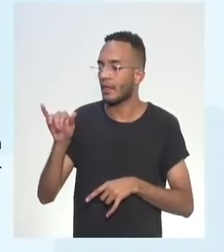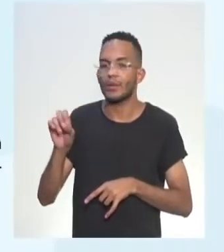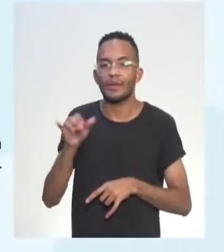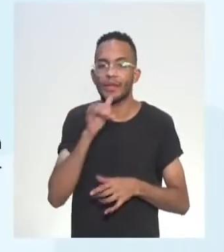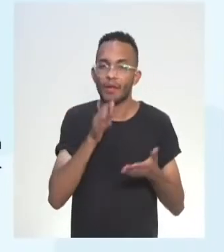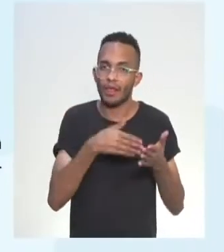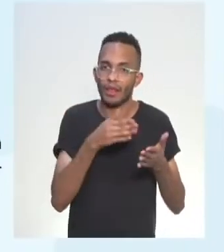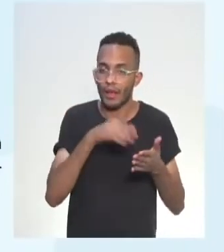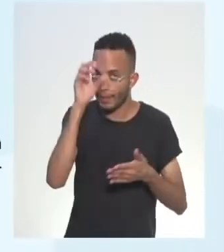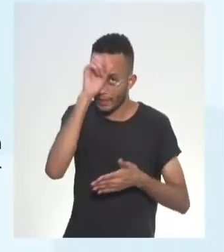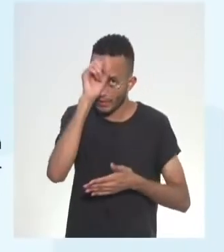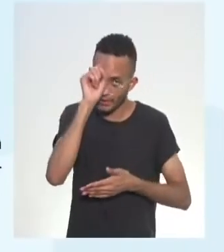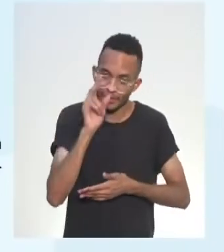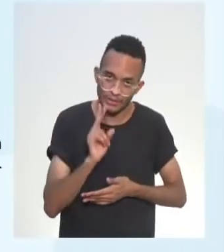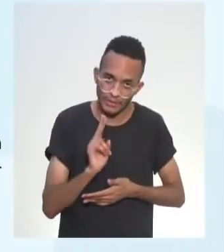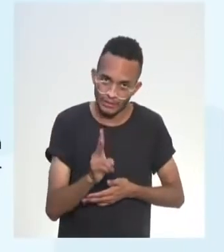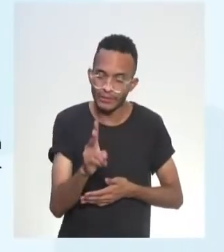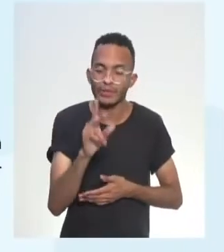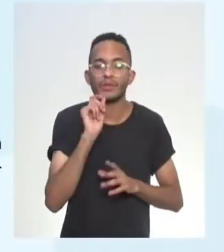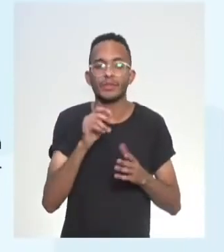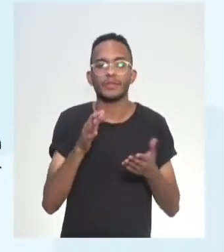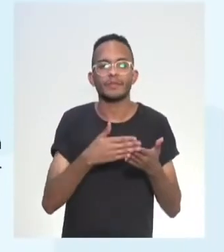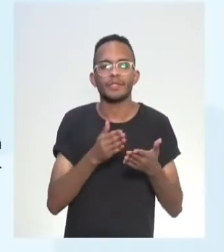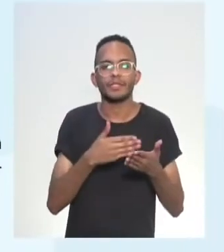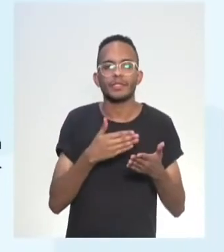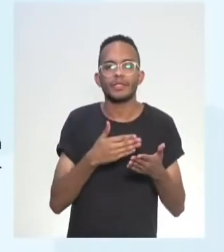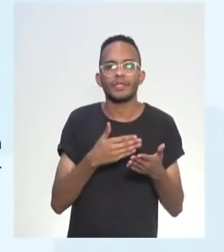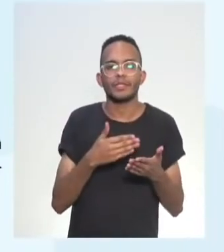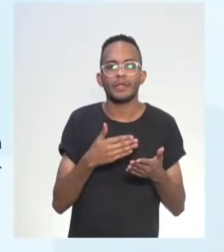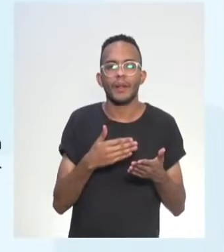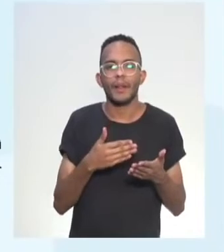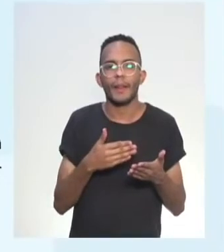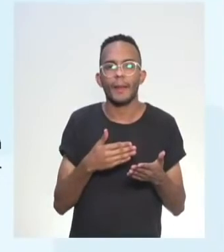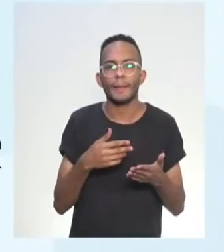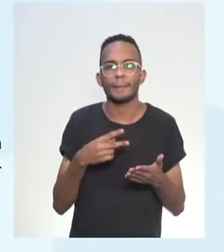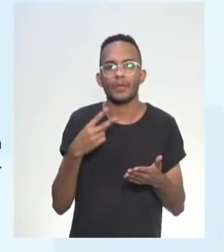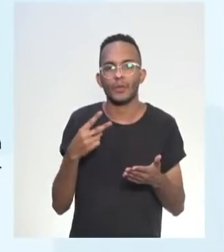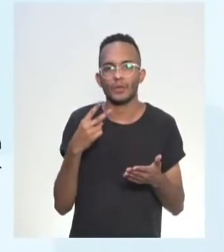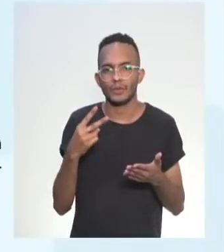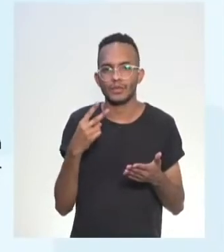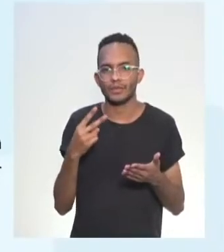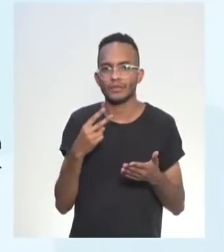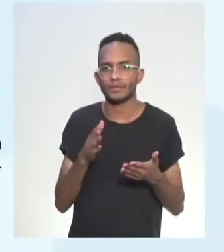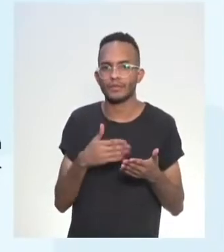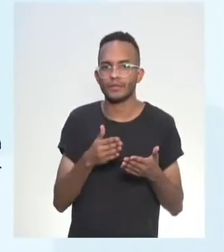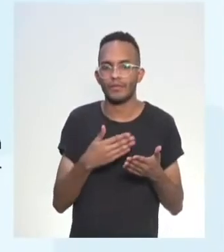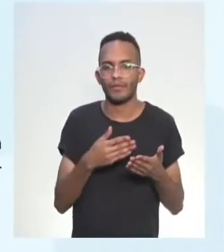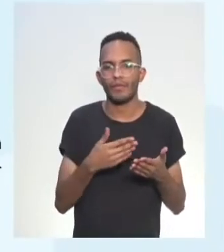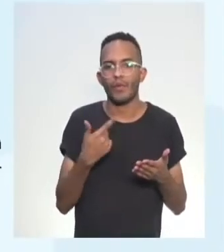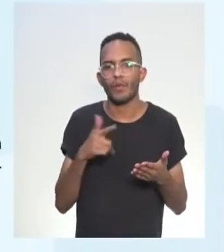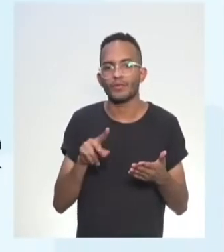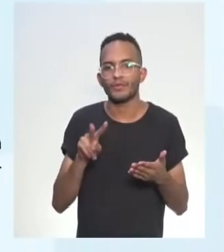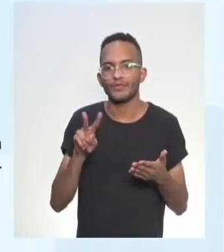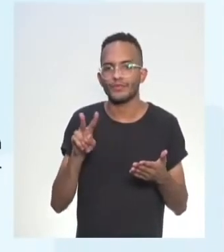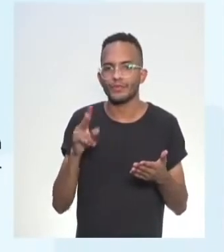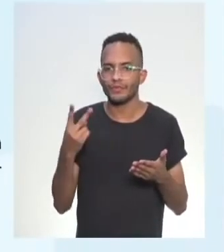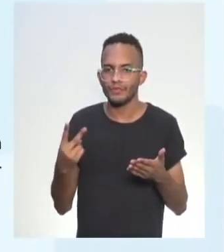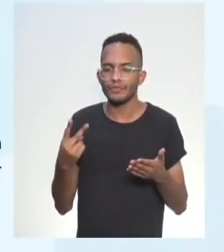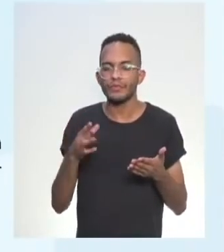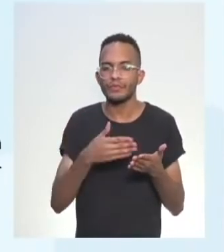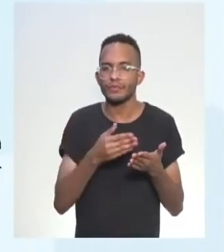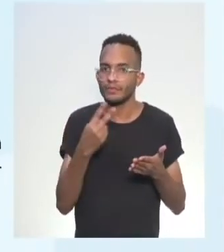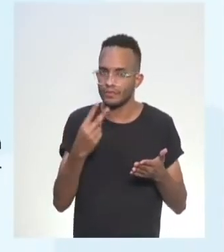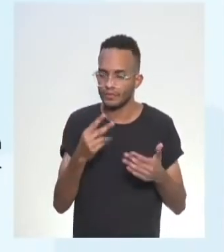tiver com o caderno Aprender Sempre, olha só, está na página 2, tá? Do volume 2 aí que vocês estão trabalhando